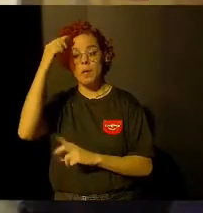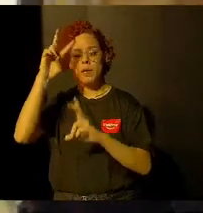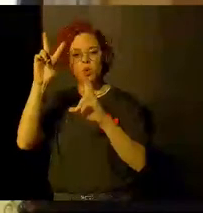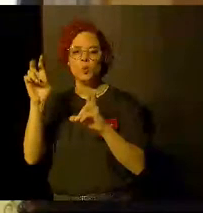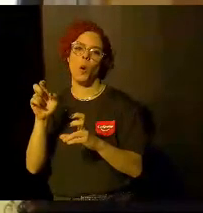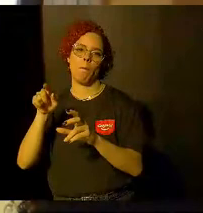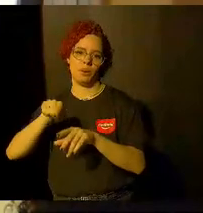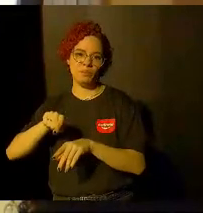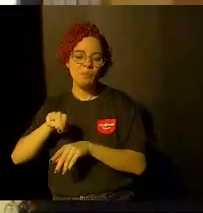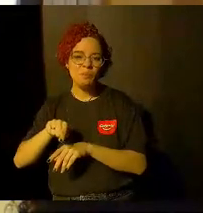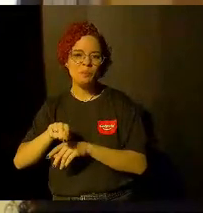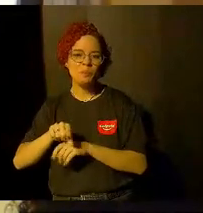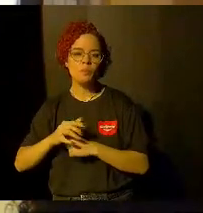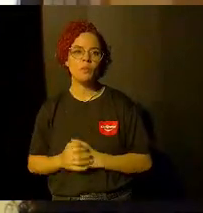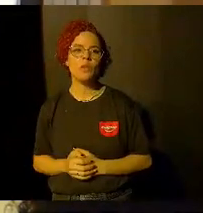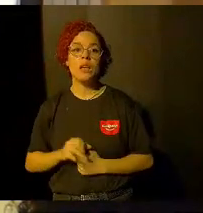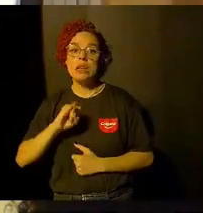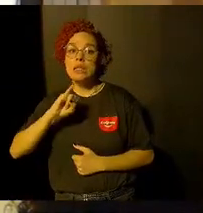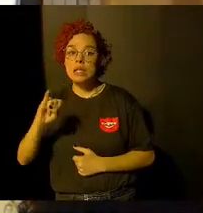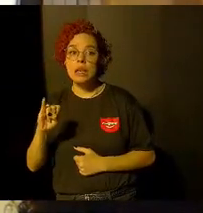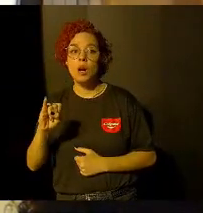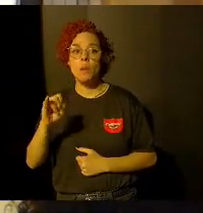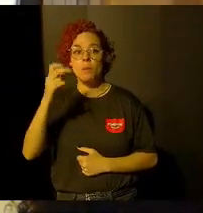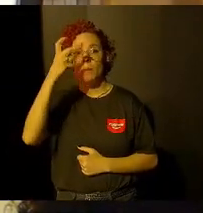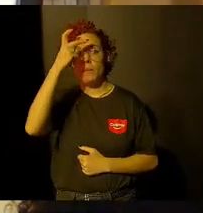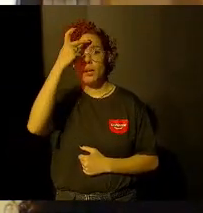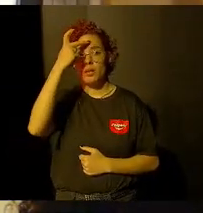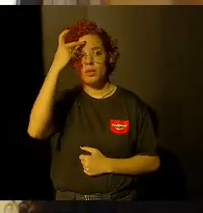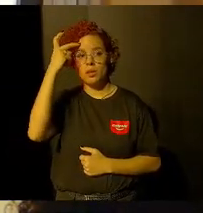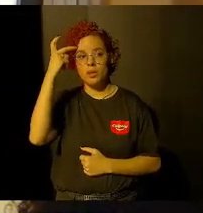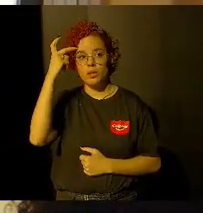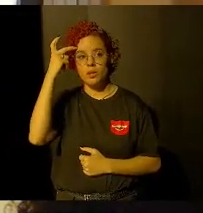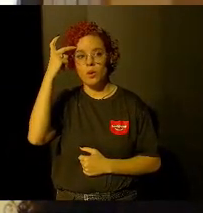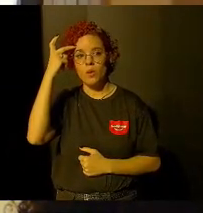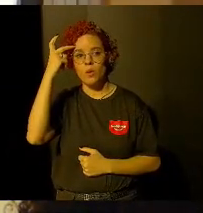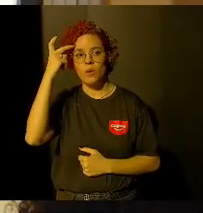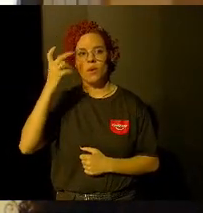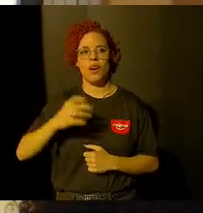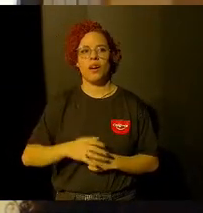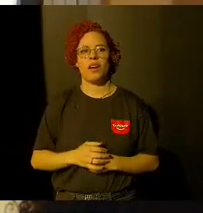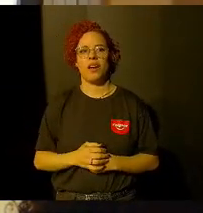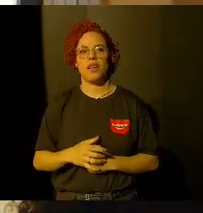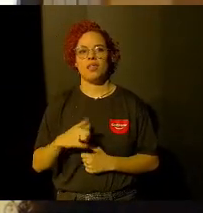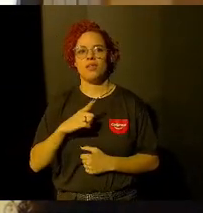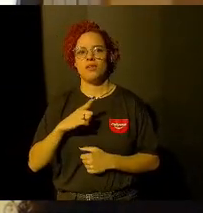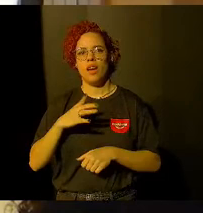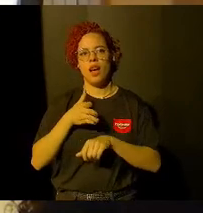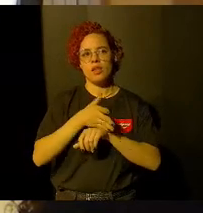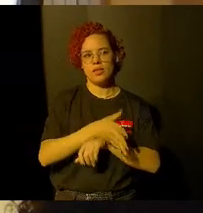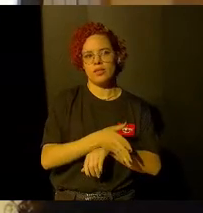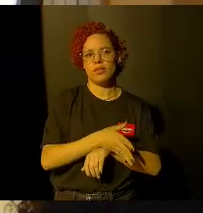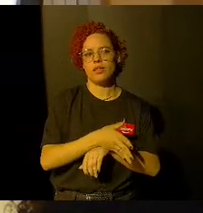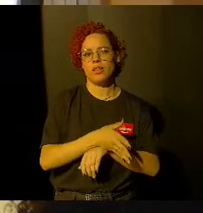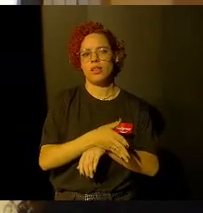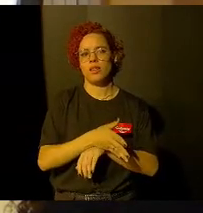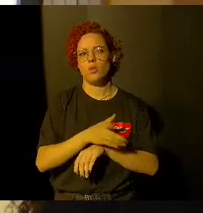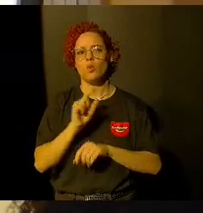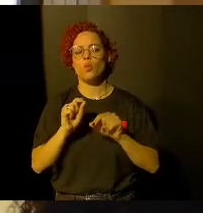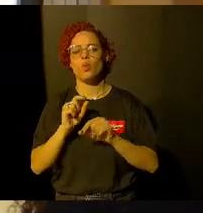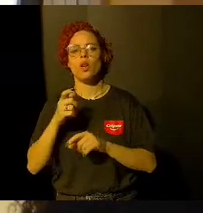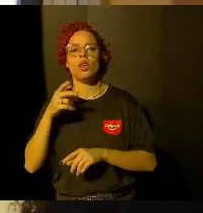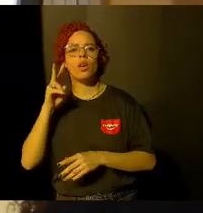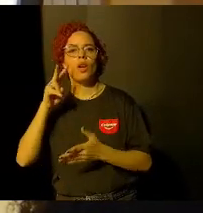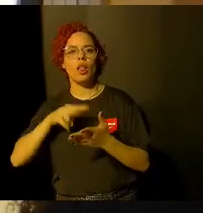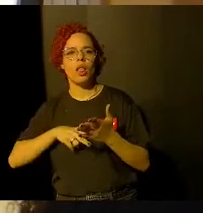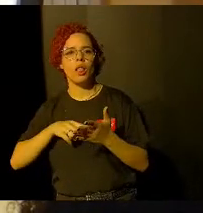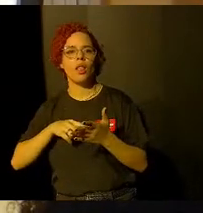se alguém tiver acesso ao algo que eu li E pensar um pouco que talvez a vida pudesse ser diferente